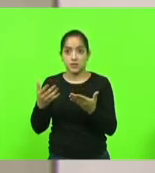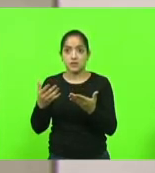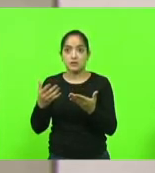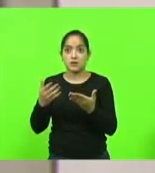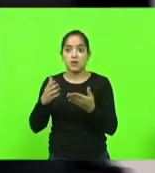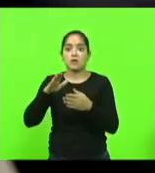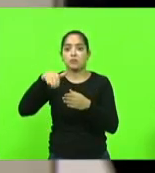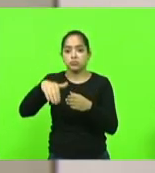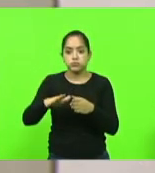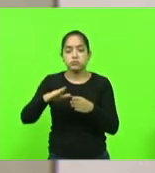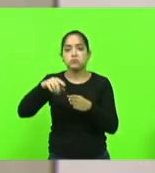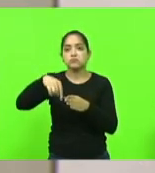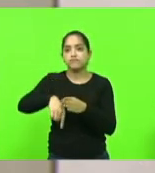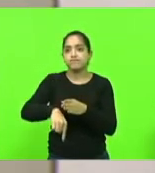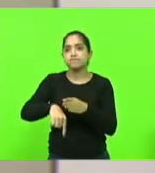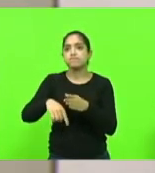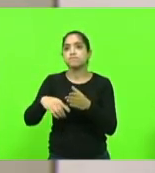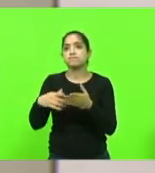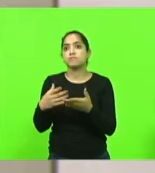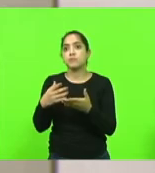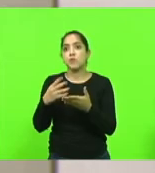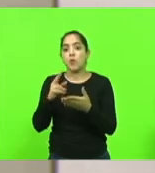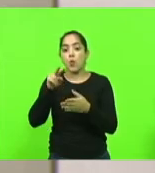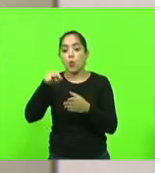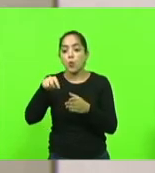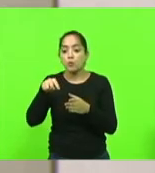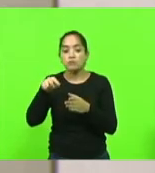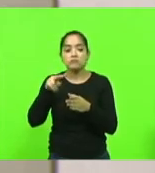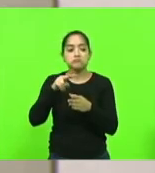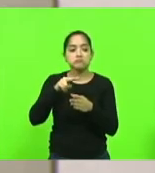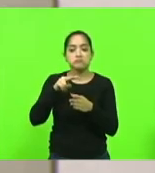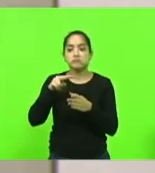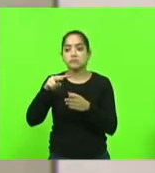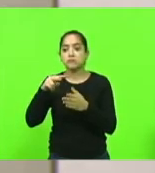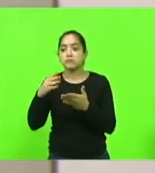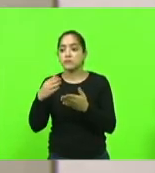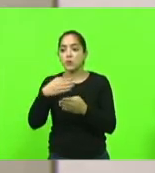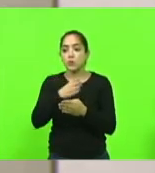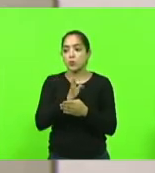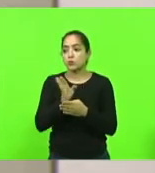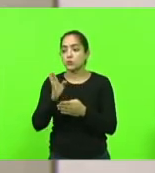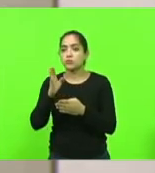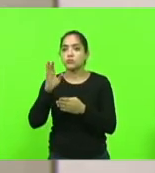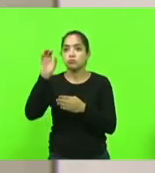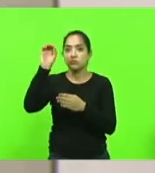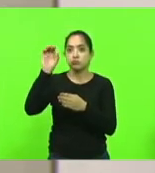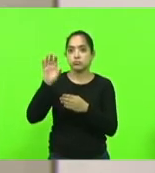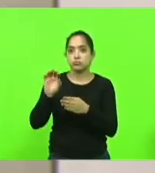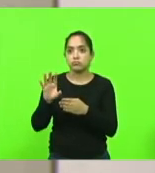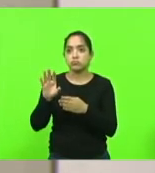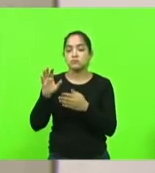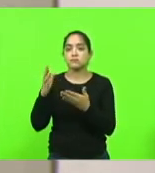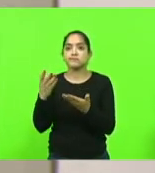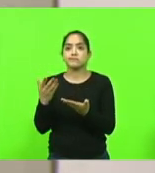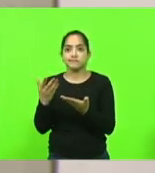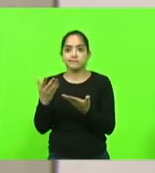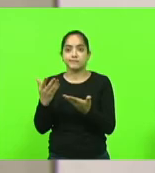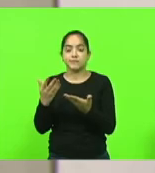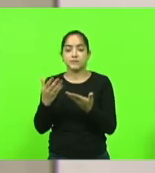dentro da pista. Ou ele olha para o buraco da pista, ou ele olha para as lombadas eletrônicas. E isso dá um